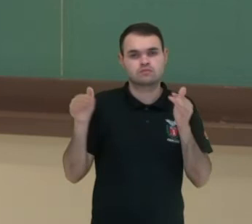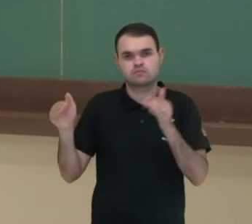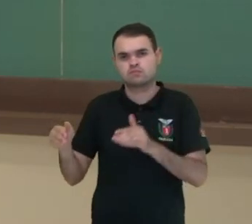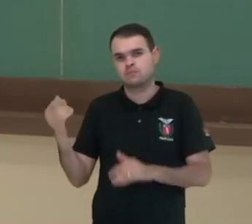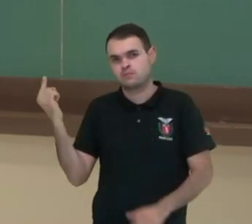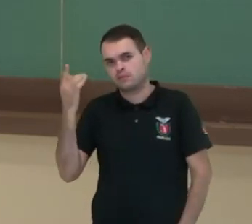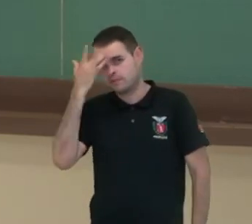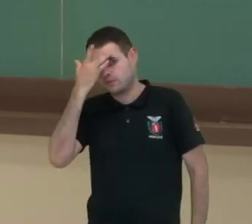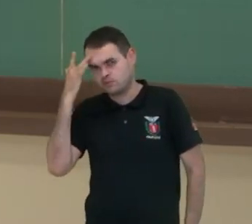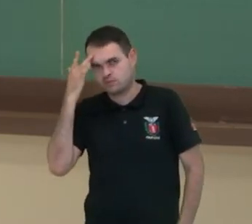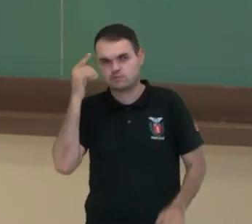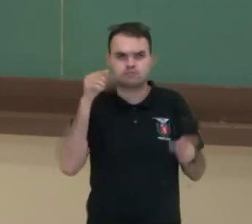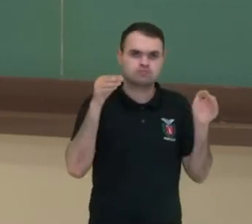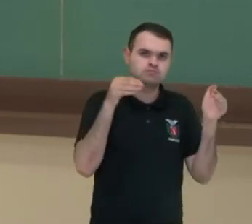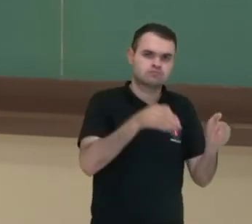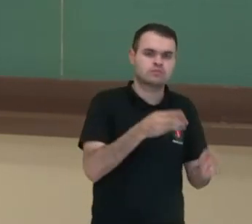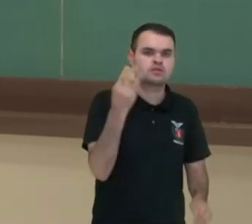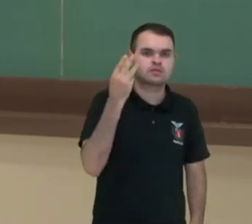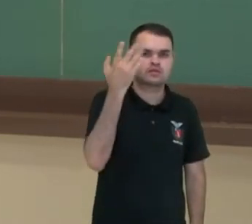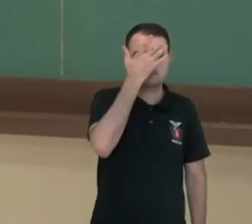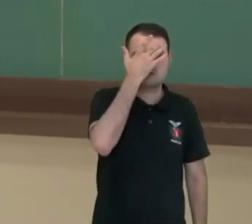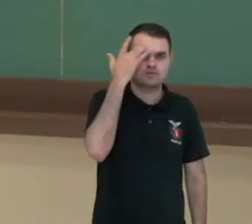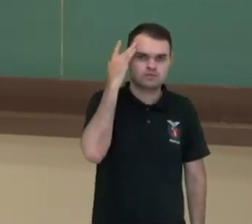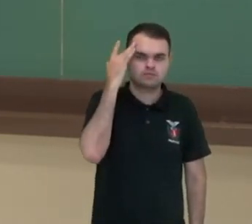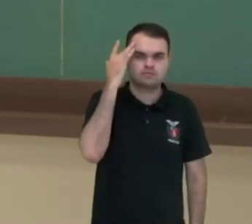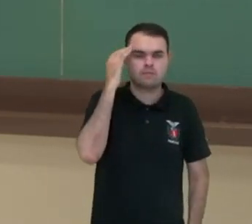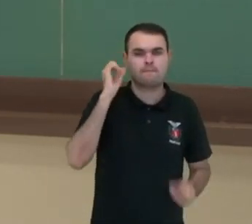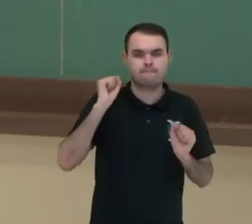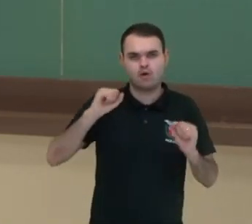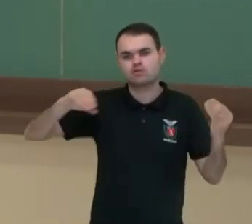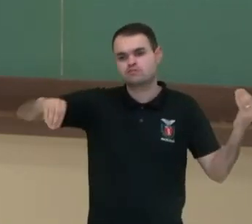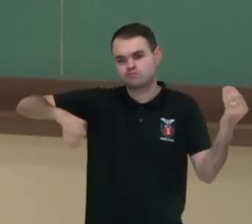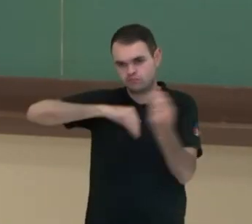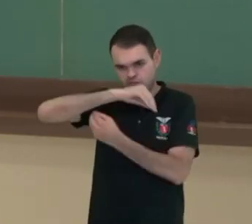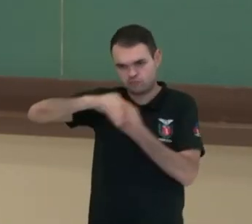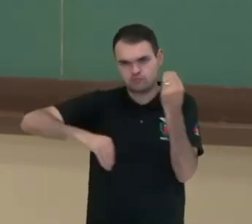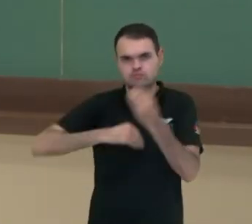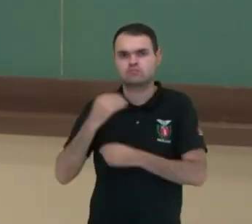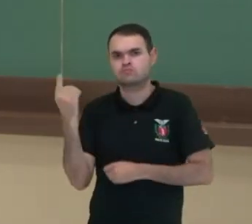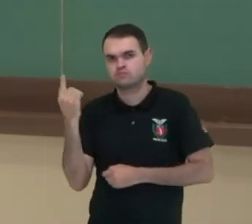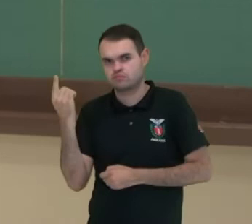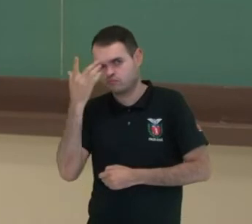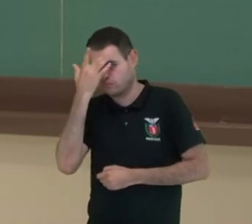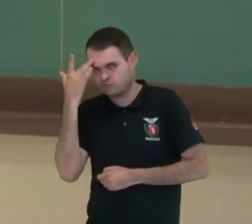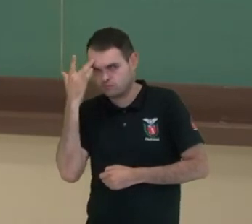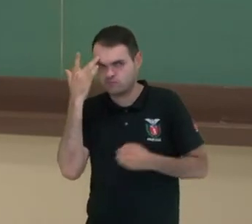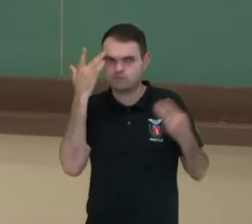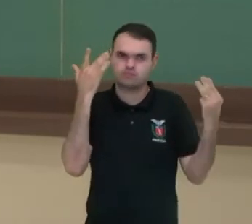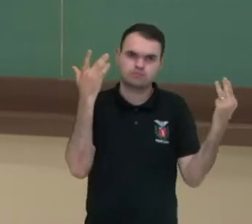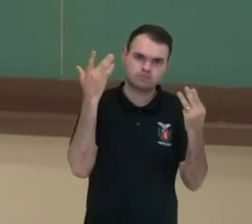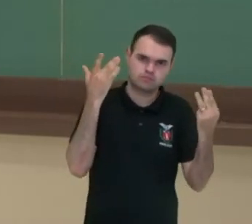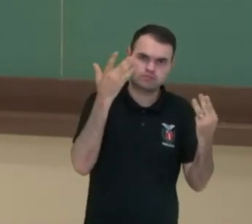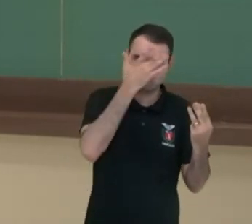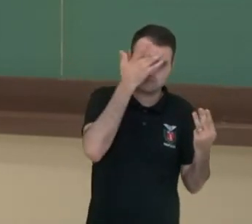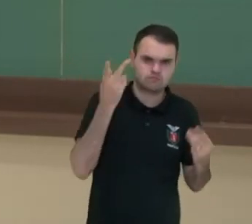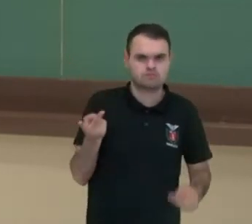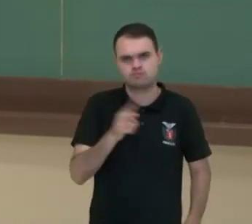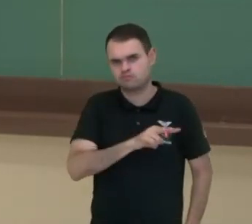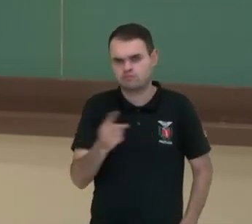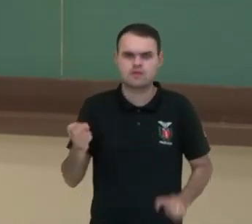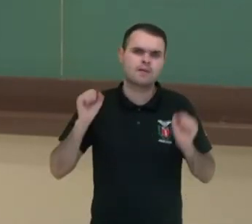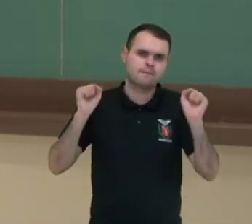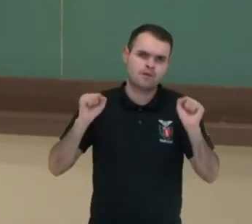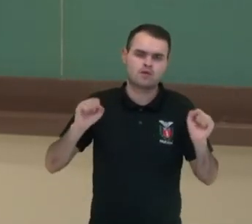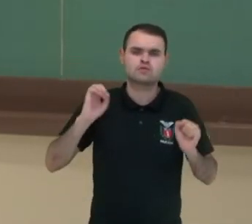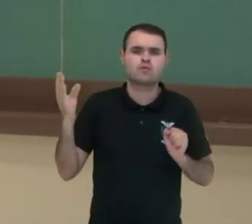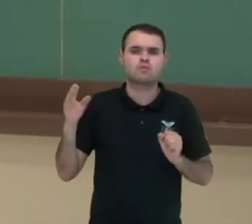primeira quanto terceira pessoa. Pode haver uma mistura, talvez uma parte em primeira pessoa, outra parte em terceira pessoa, ou